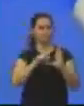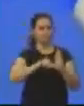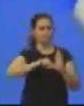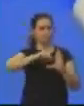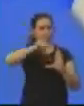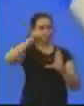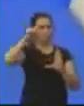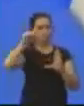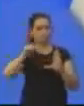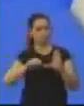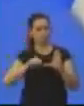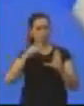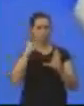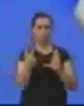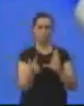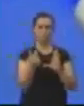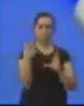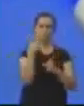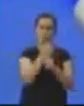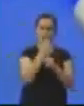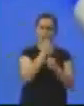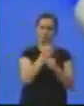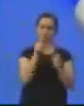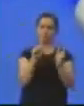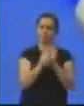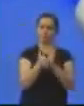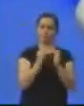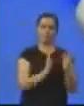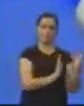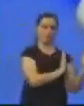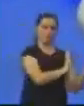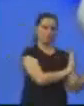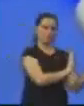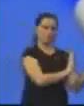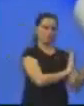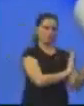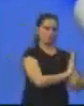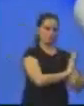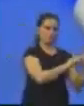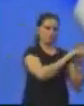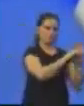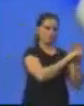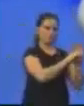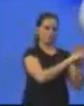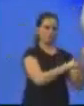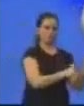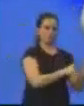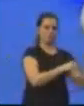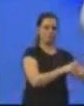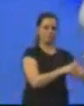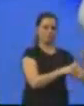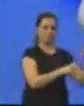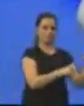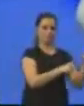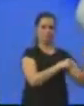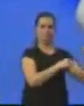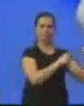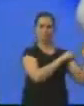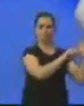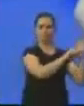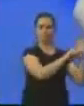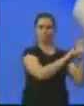salto, eu tenho que fazer os dois. Então, vou calcular primeiro pela esquerda, com 1 tendendo a menos ali. X tendendo a 1, menos. Qual